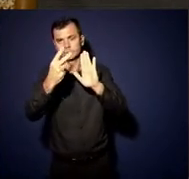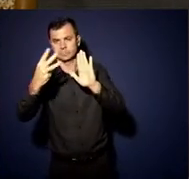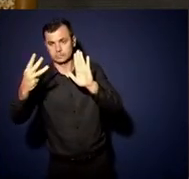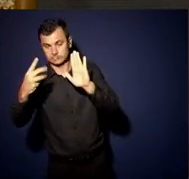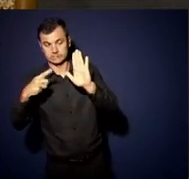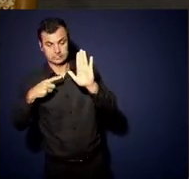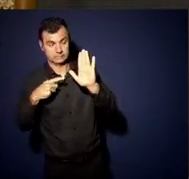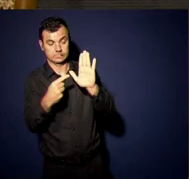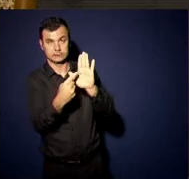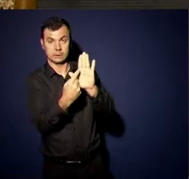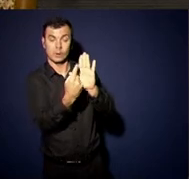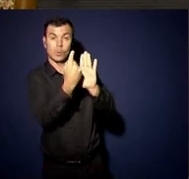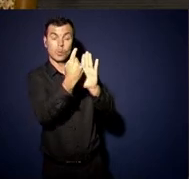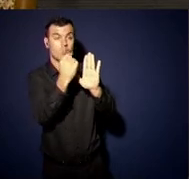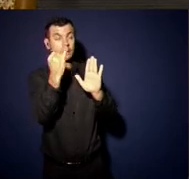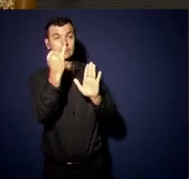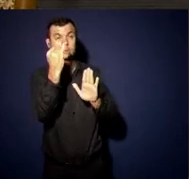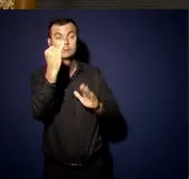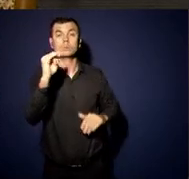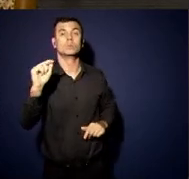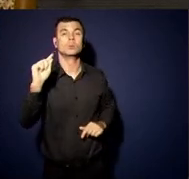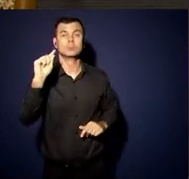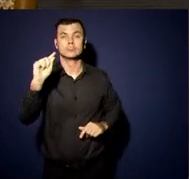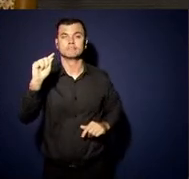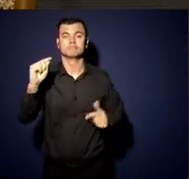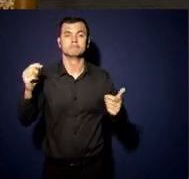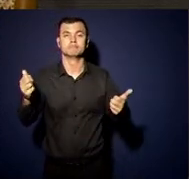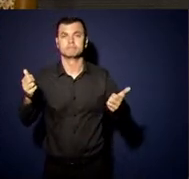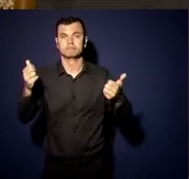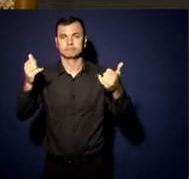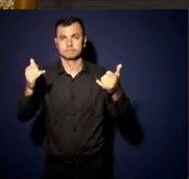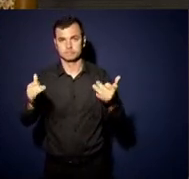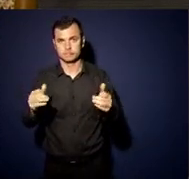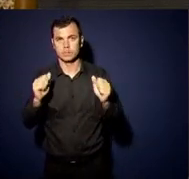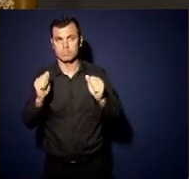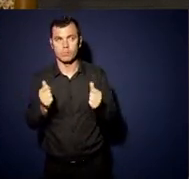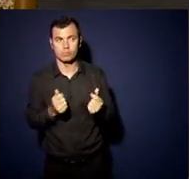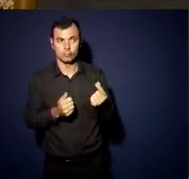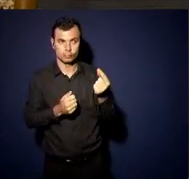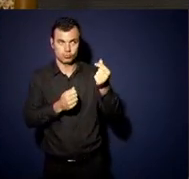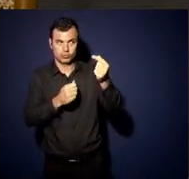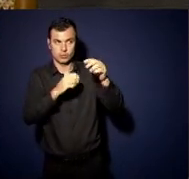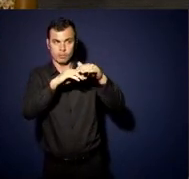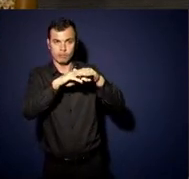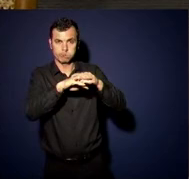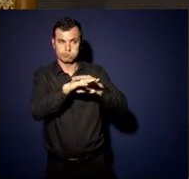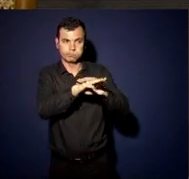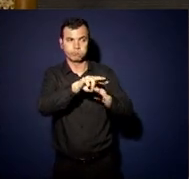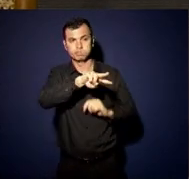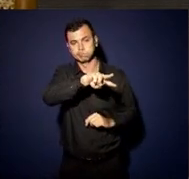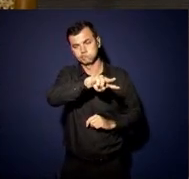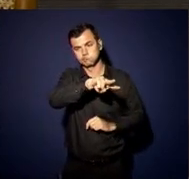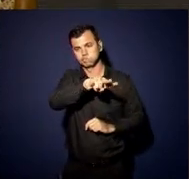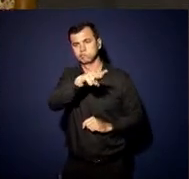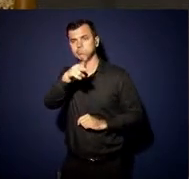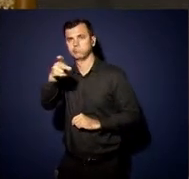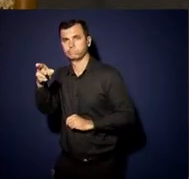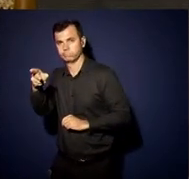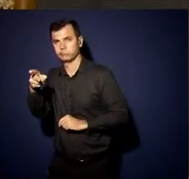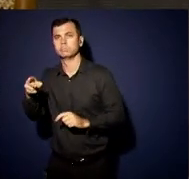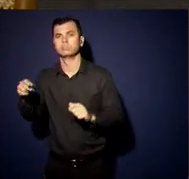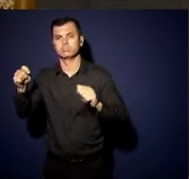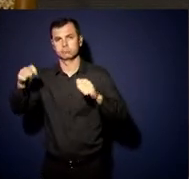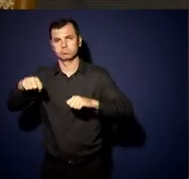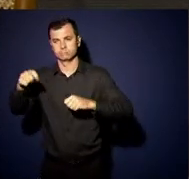é absolutamente fundamental que é a regra que fala da portabilidade dos Fundos a regra que autoriza a transferência de